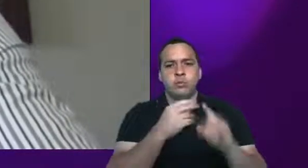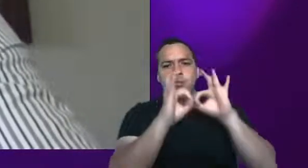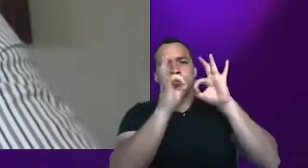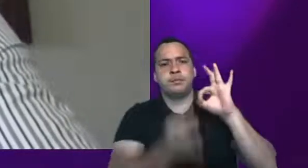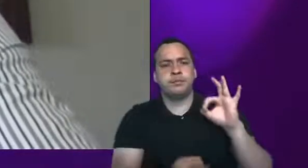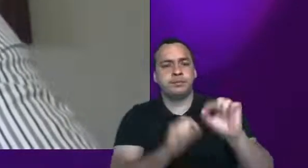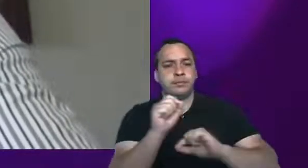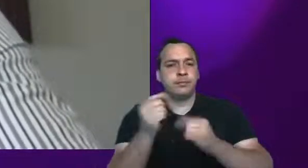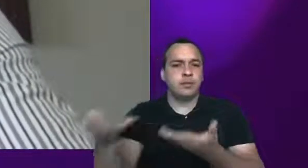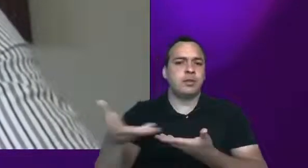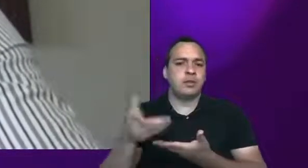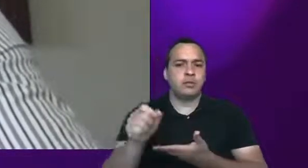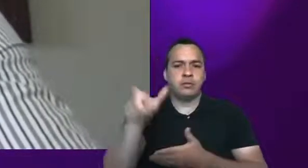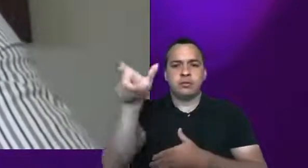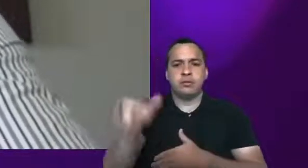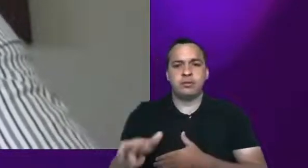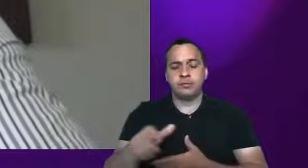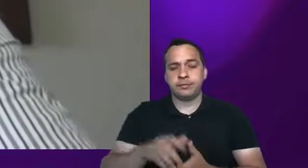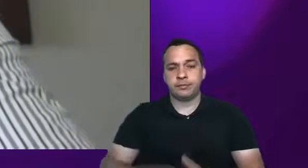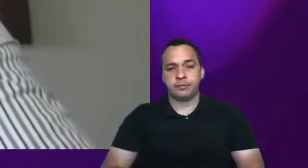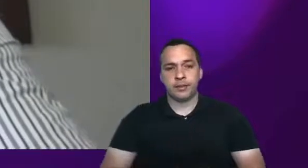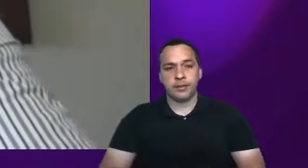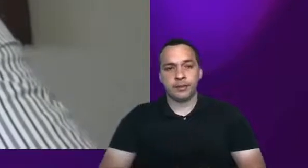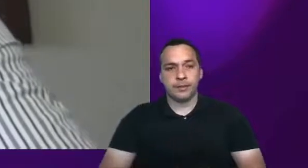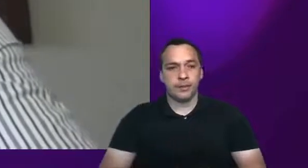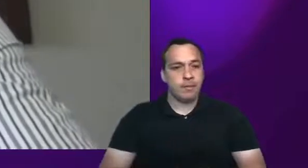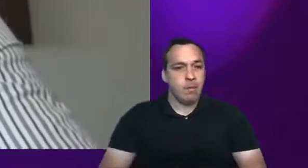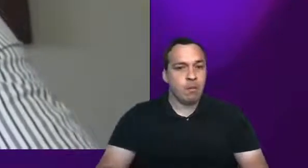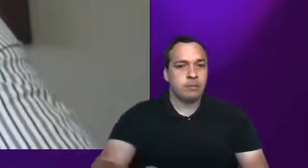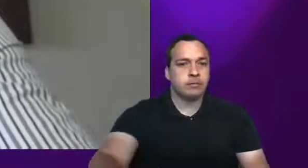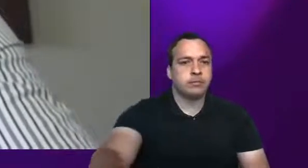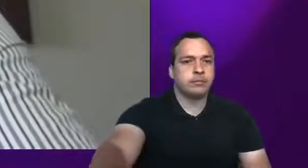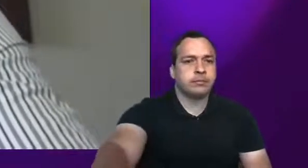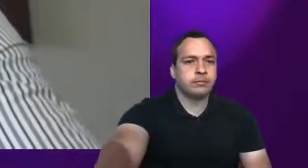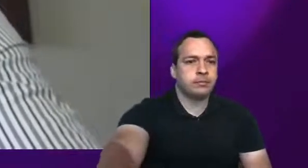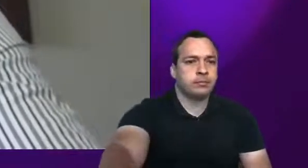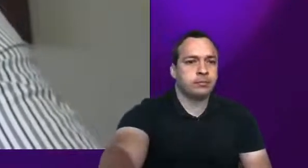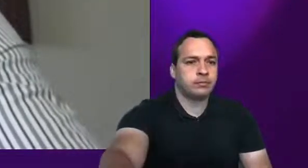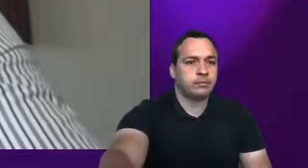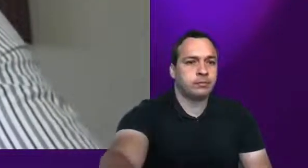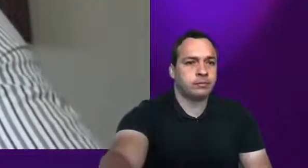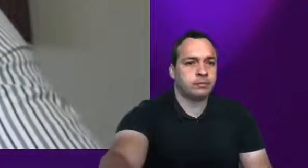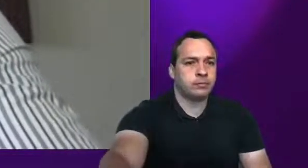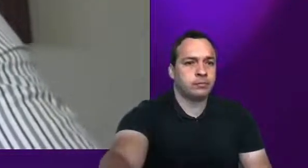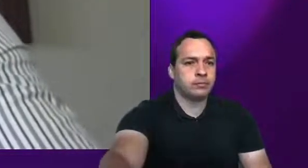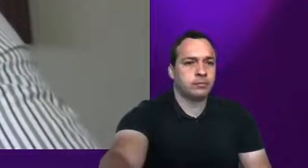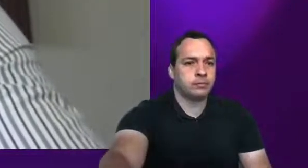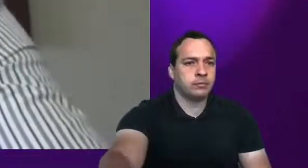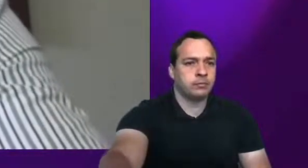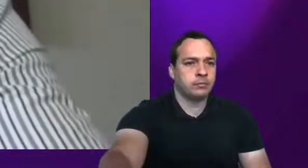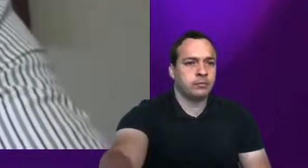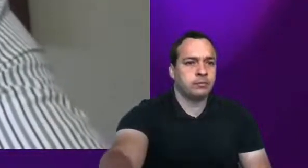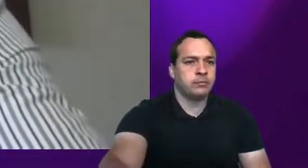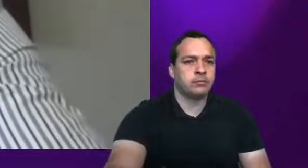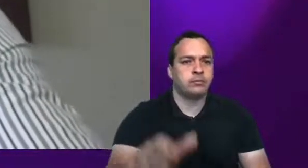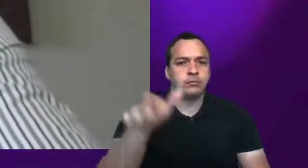de convidar o professor André Davi, que é cirurgião do aparelho